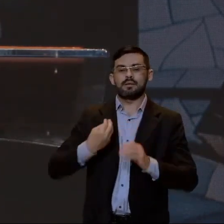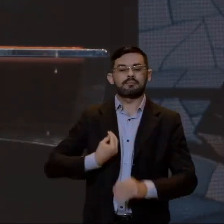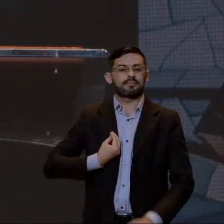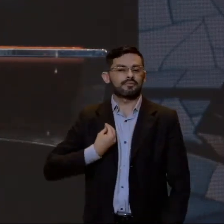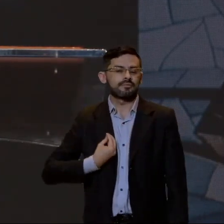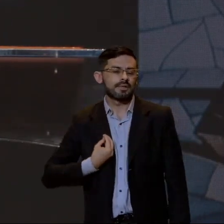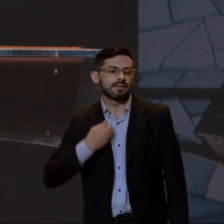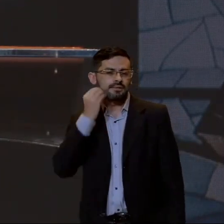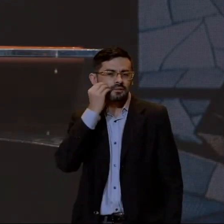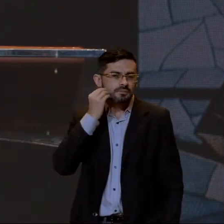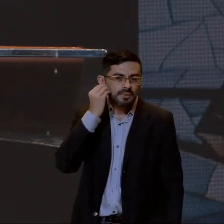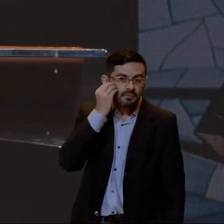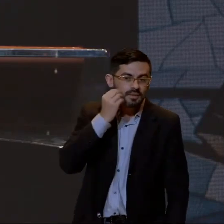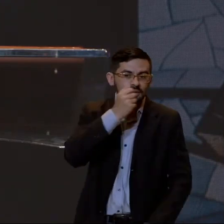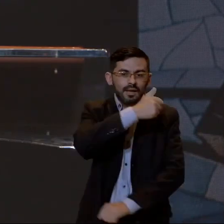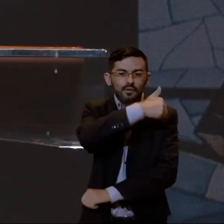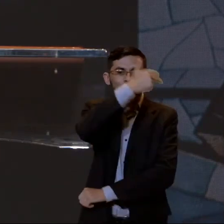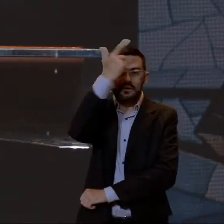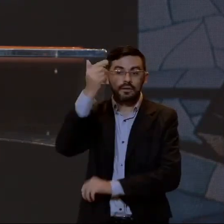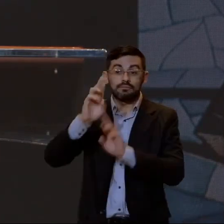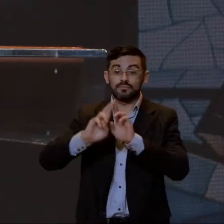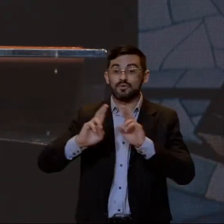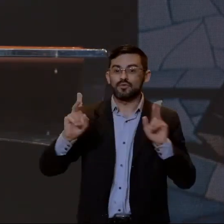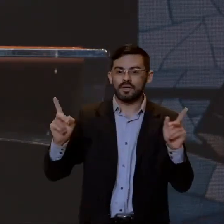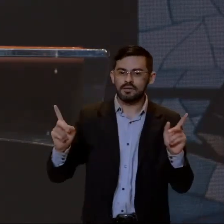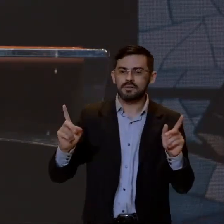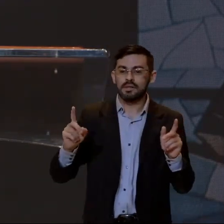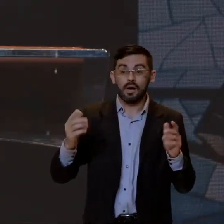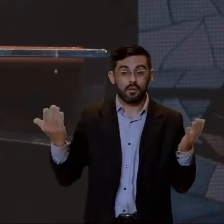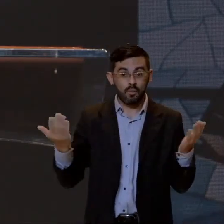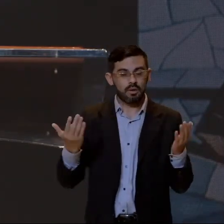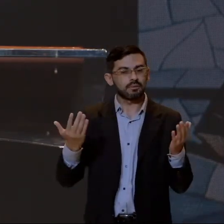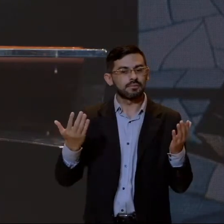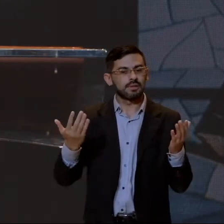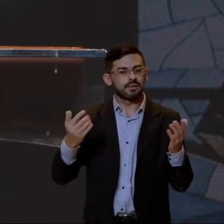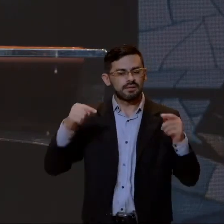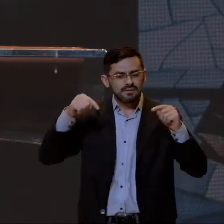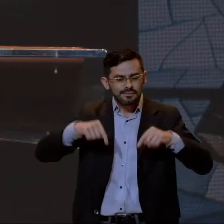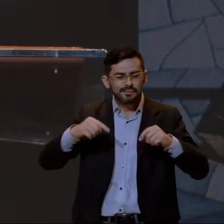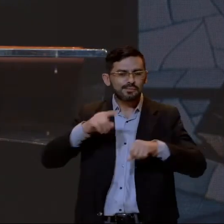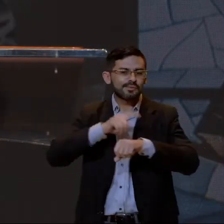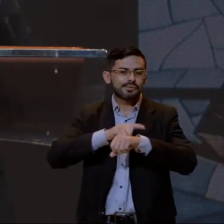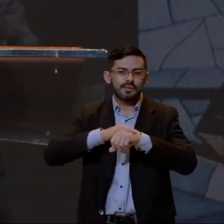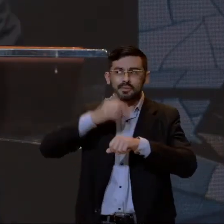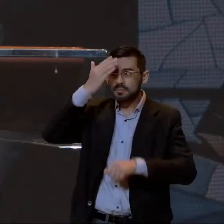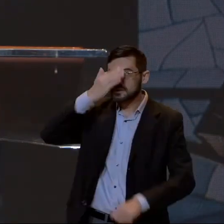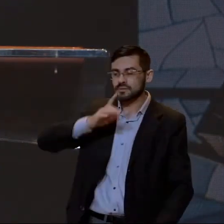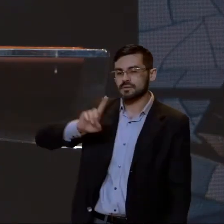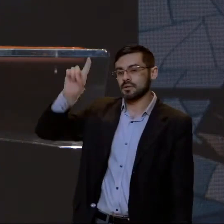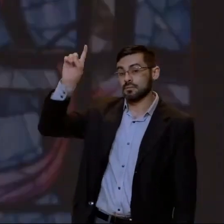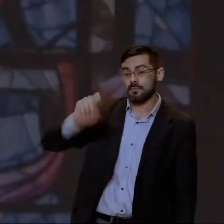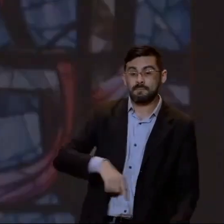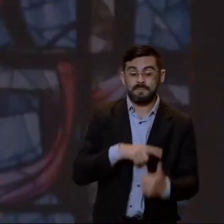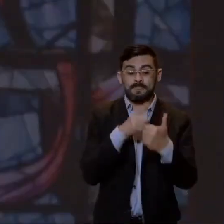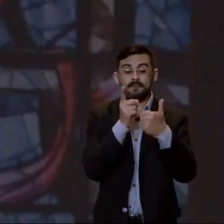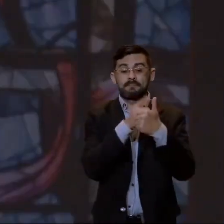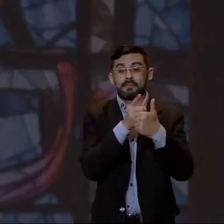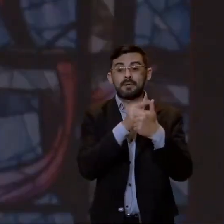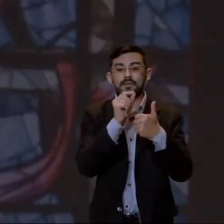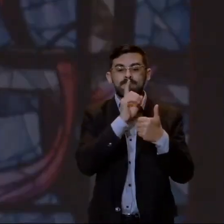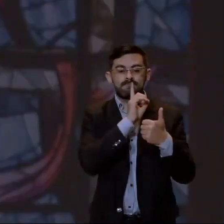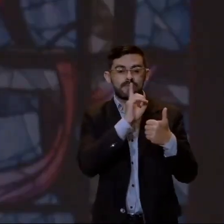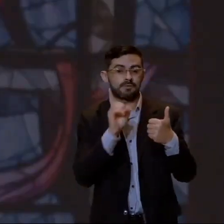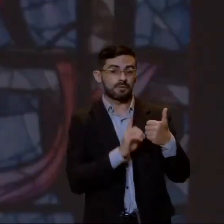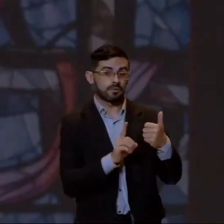um Natal diferente este ano na presença do Senhor. A primeira lição que